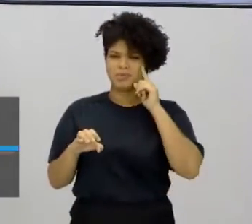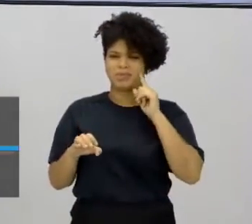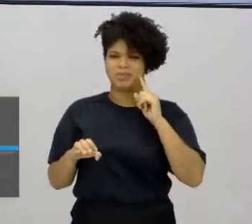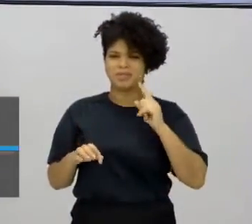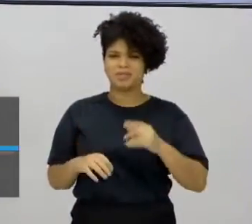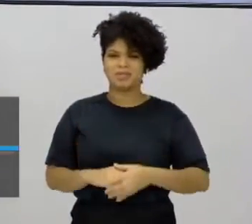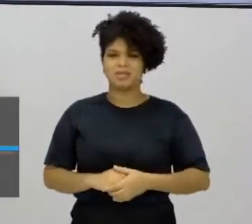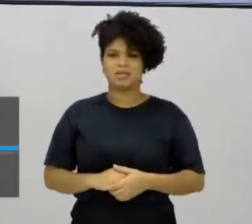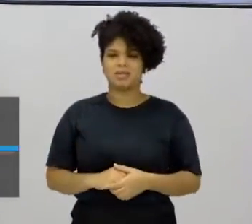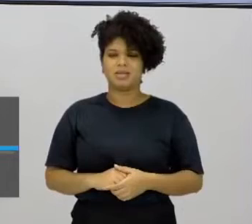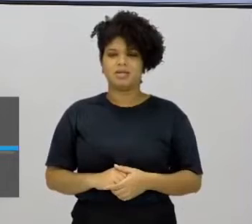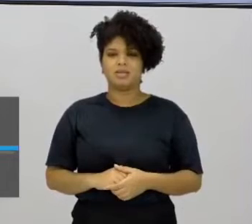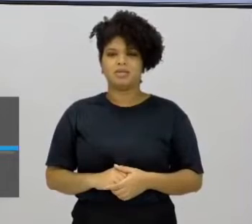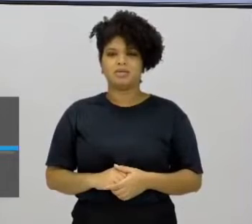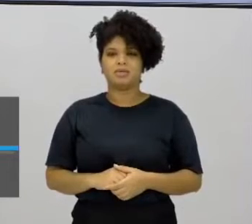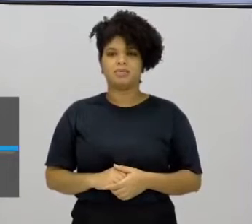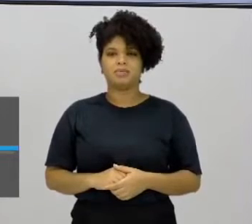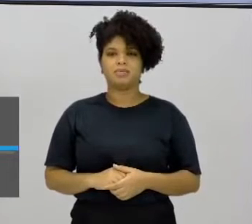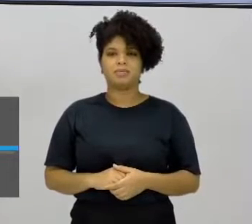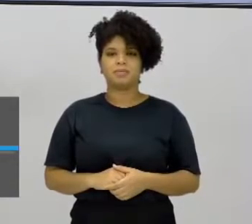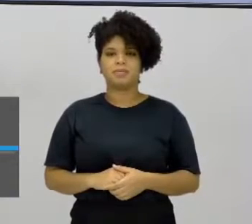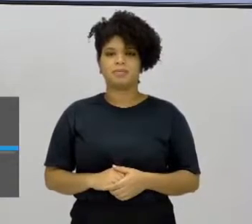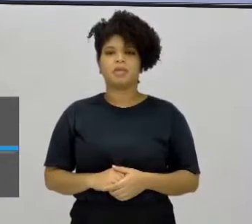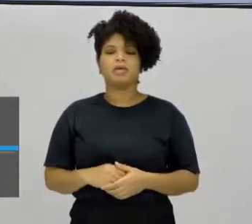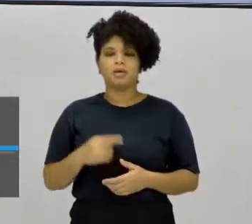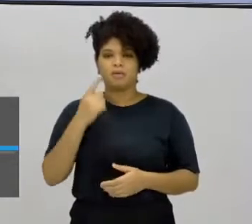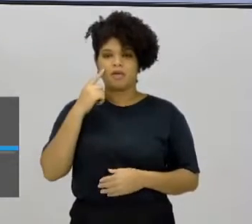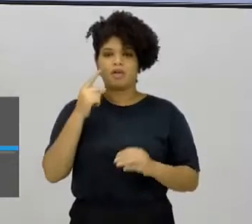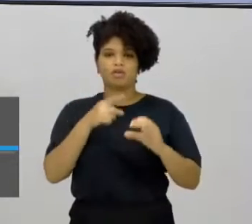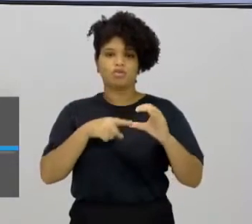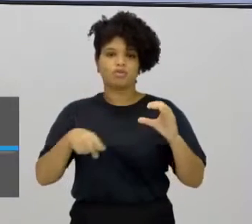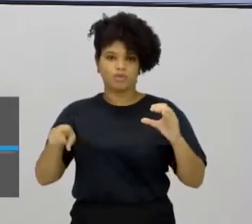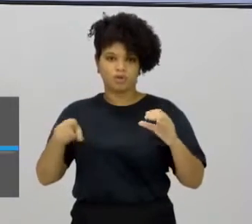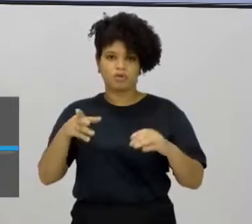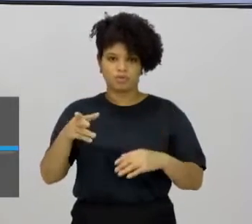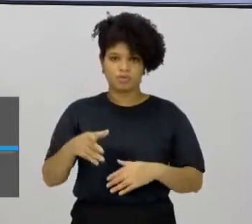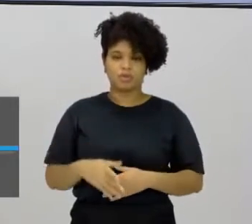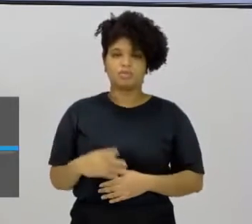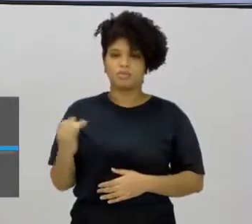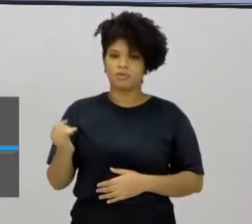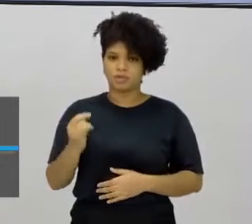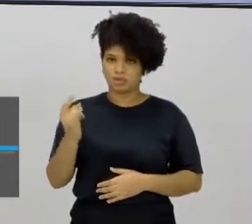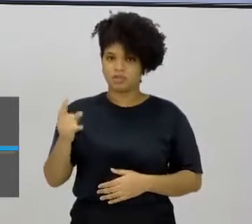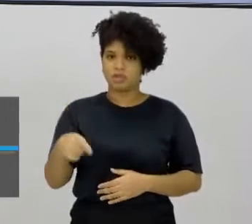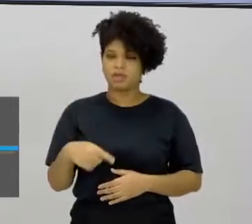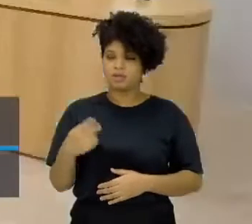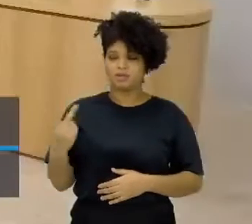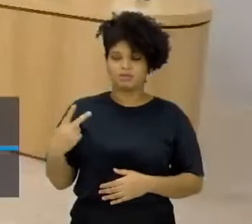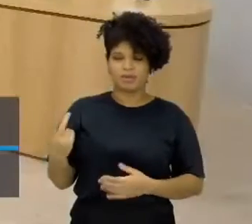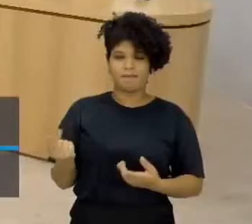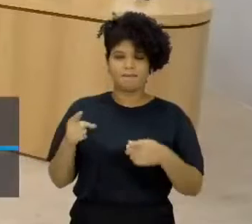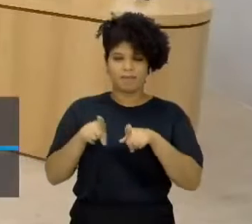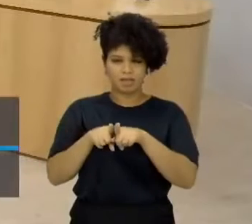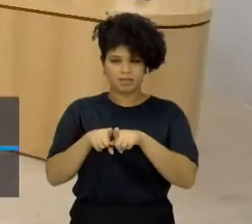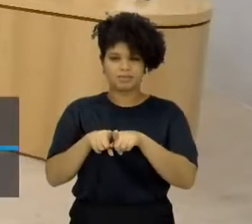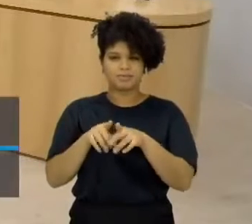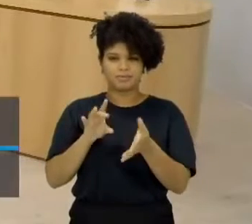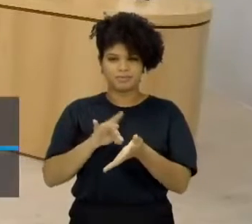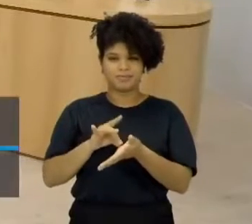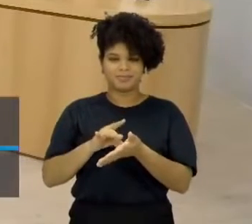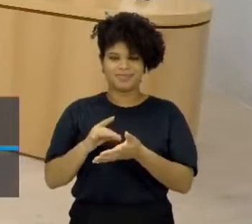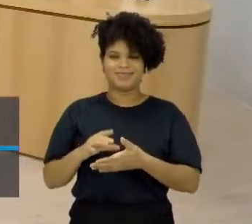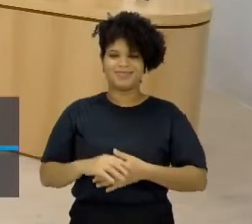bem. Bom, falando do fluxo que o João aí lembrou, né? Por isso que a parceria aqui funciona, né, João?